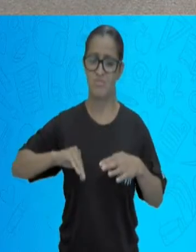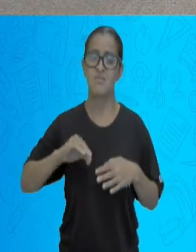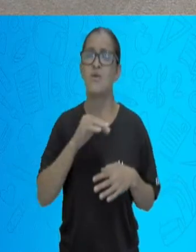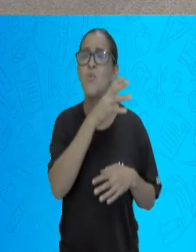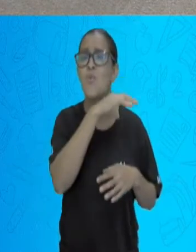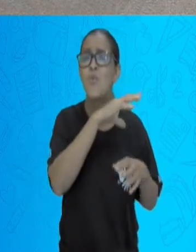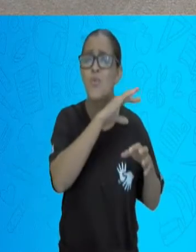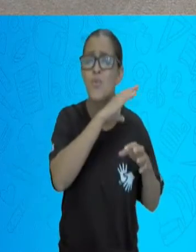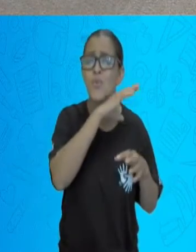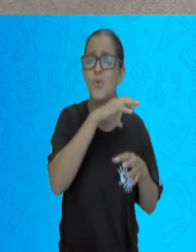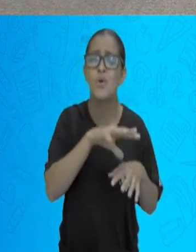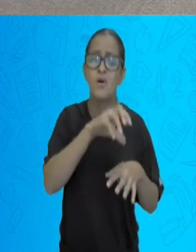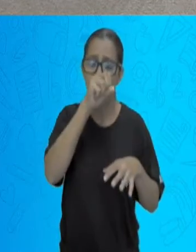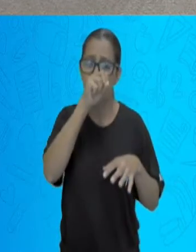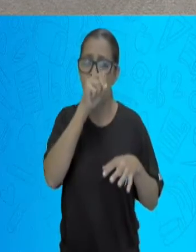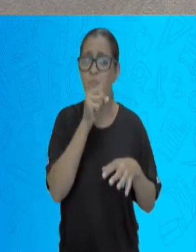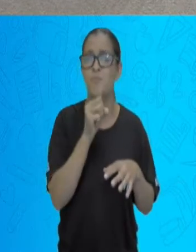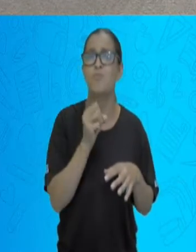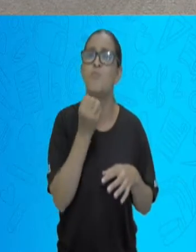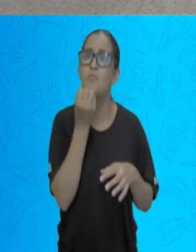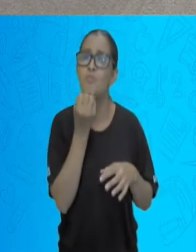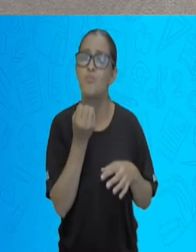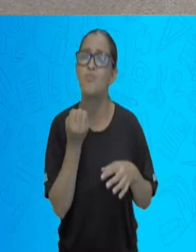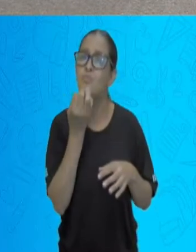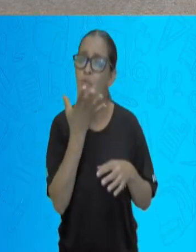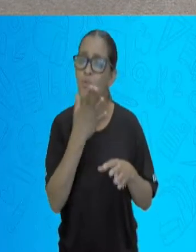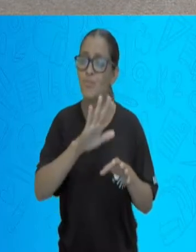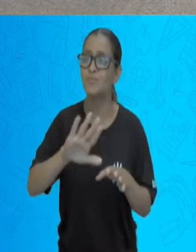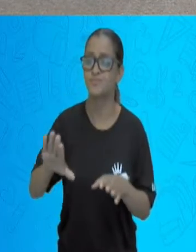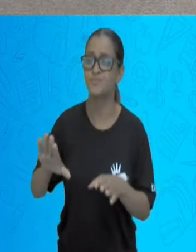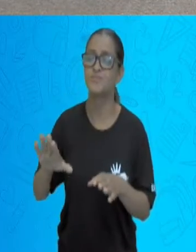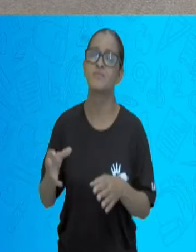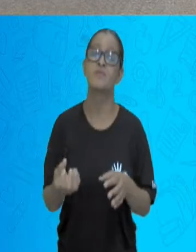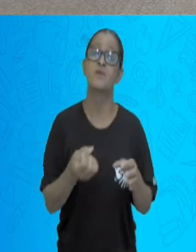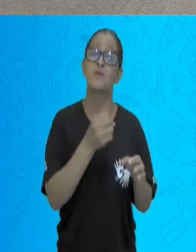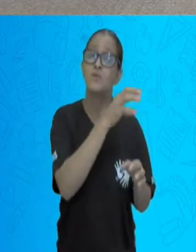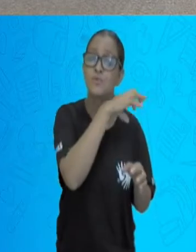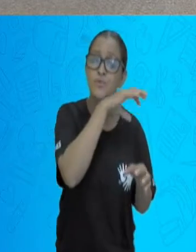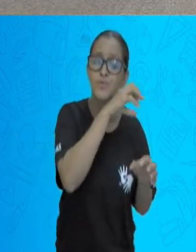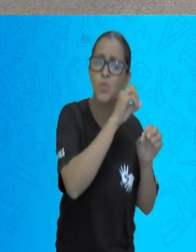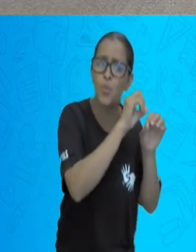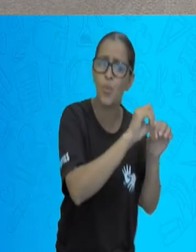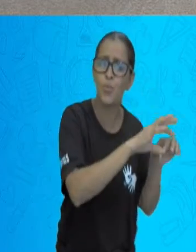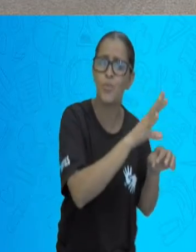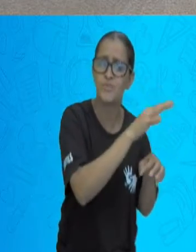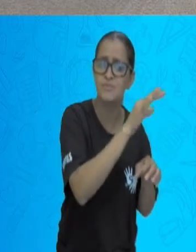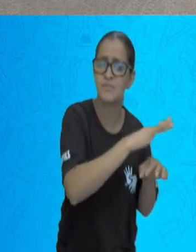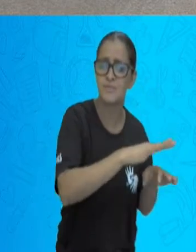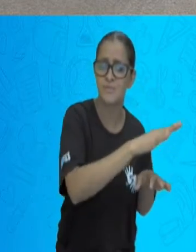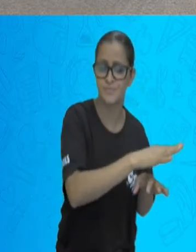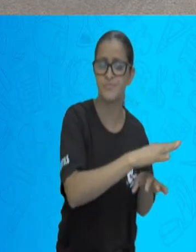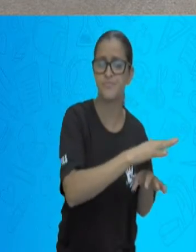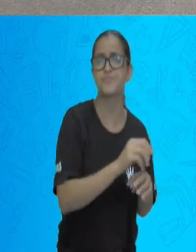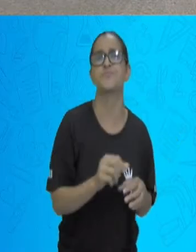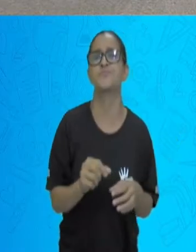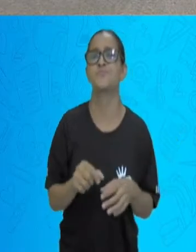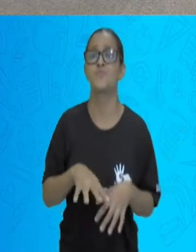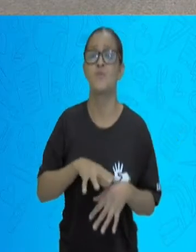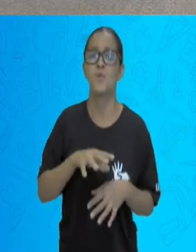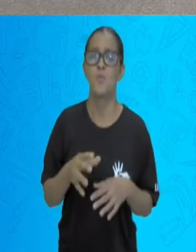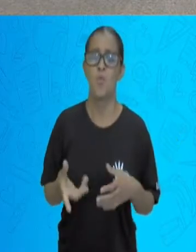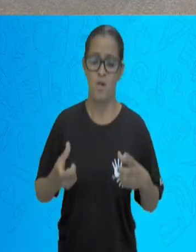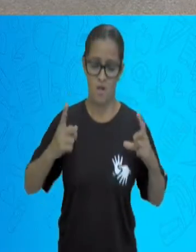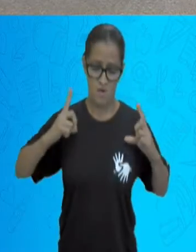impurezas do ar que vai chegando. Para que quando esse ar atinja os nossos pulmões, eles já cheguem